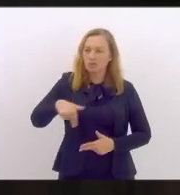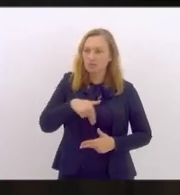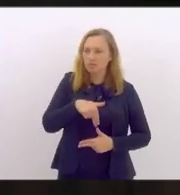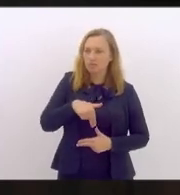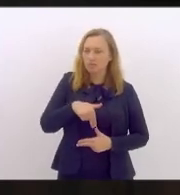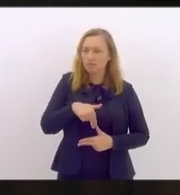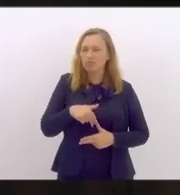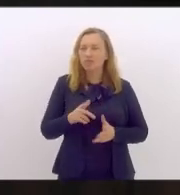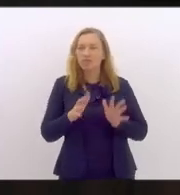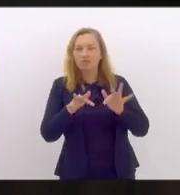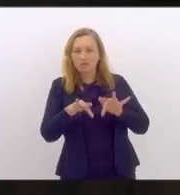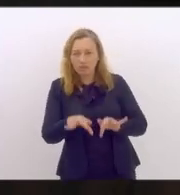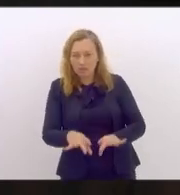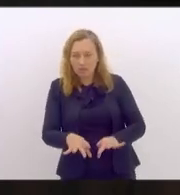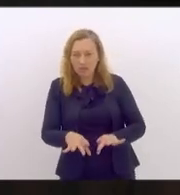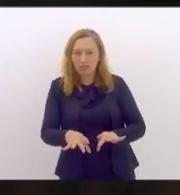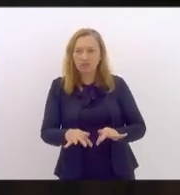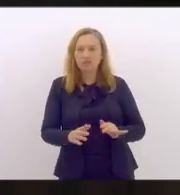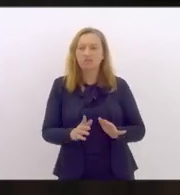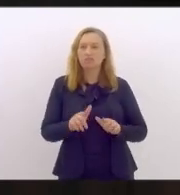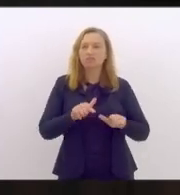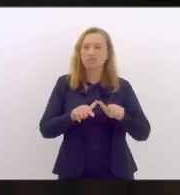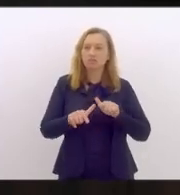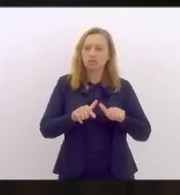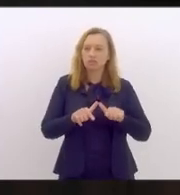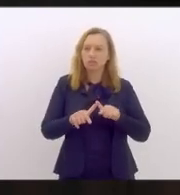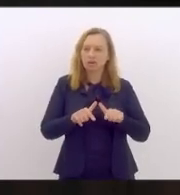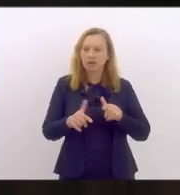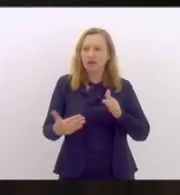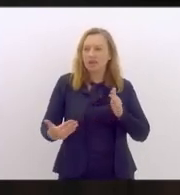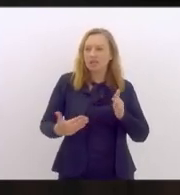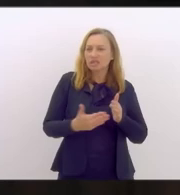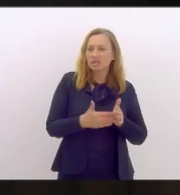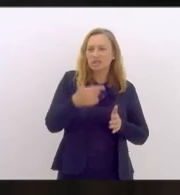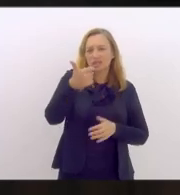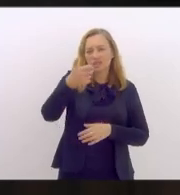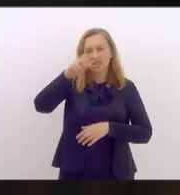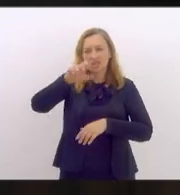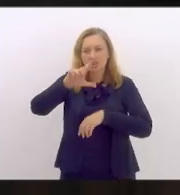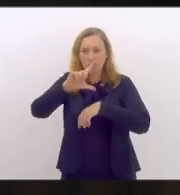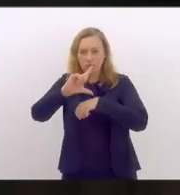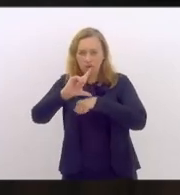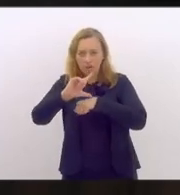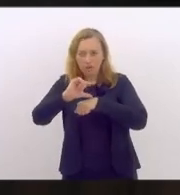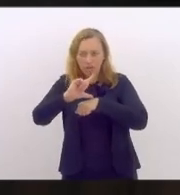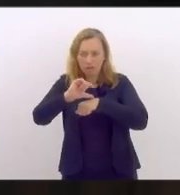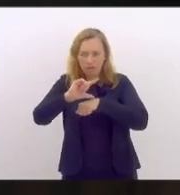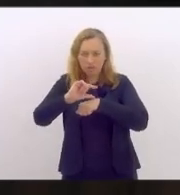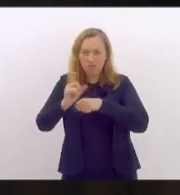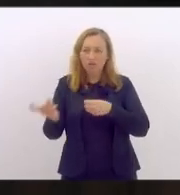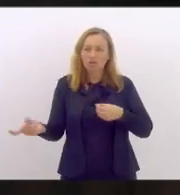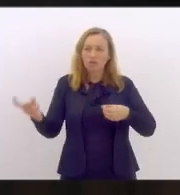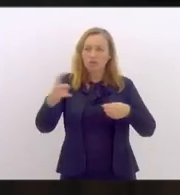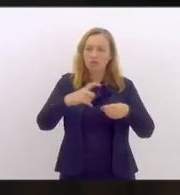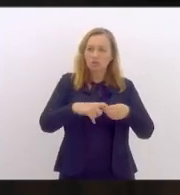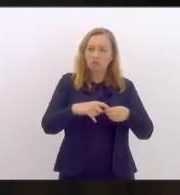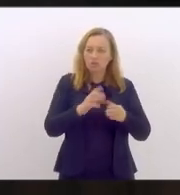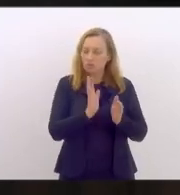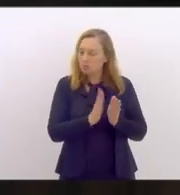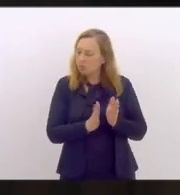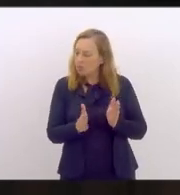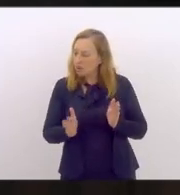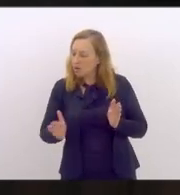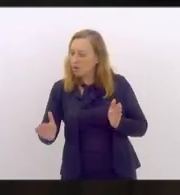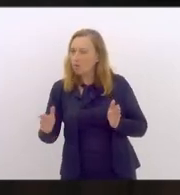fica suspenso os trabalhos até as 15 horas quando retornaremos